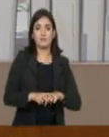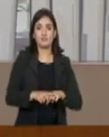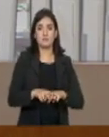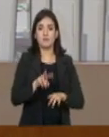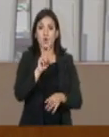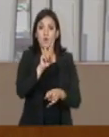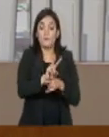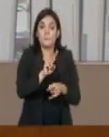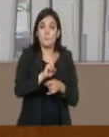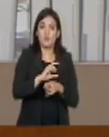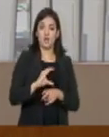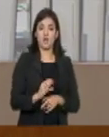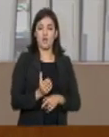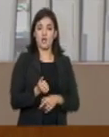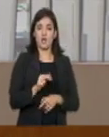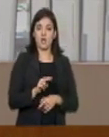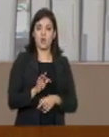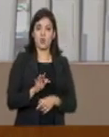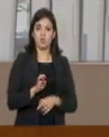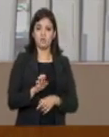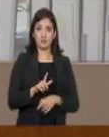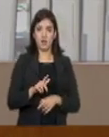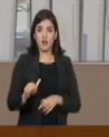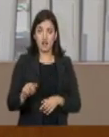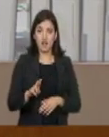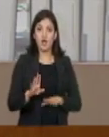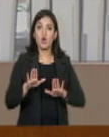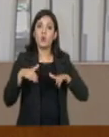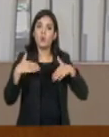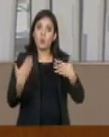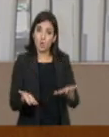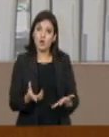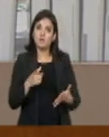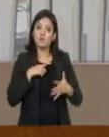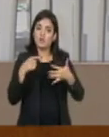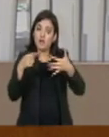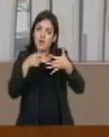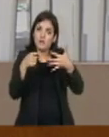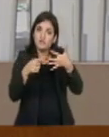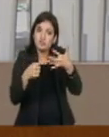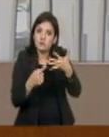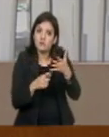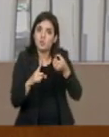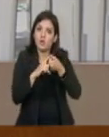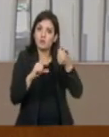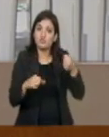preventiva cautelar, quando presentes os requisitos do artigo 312 do CPP.